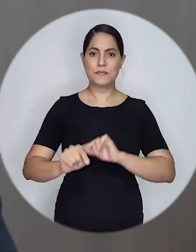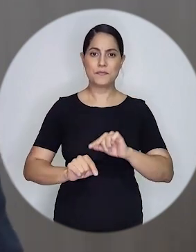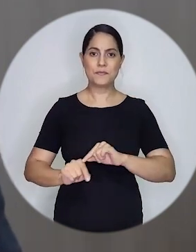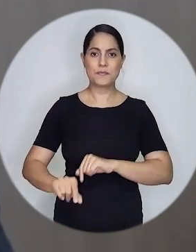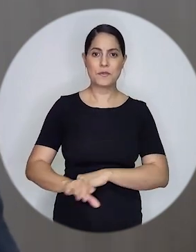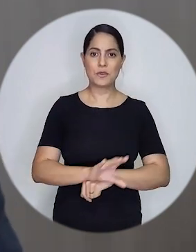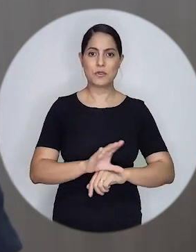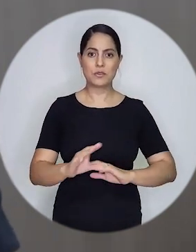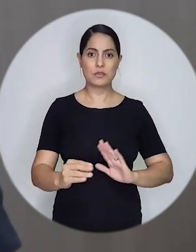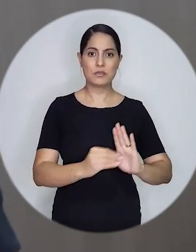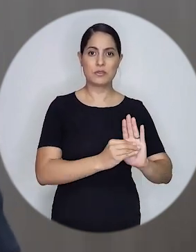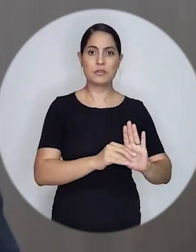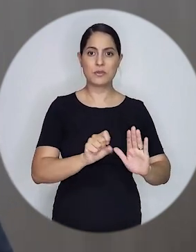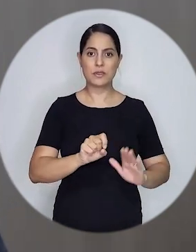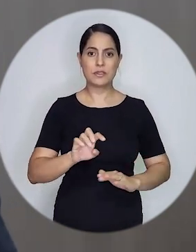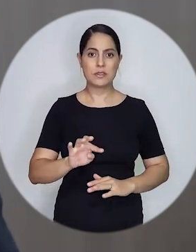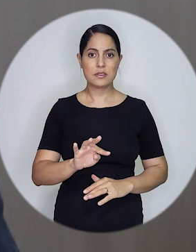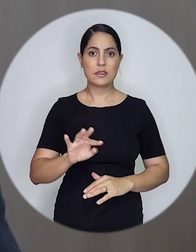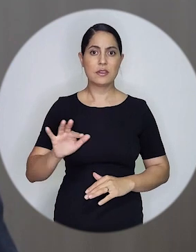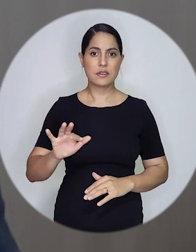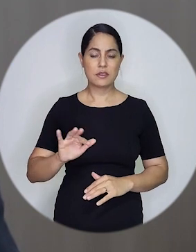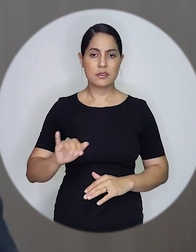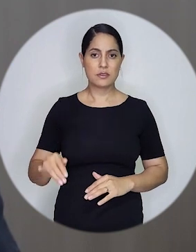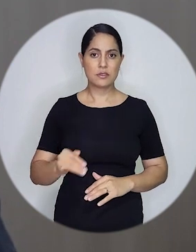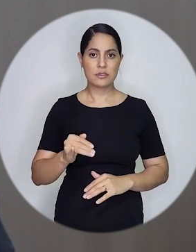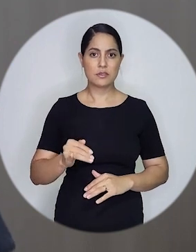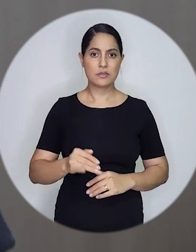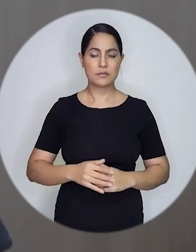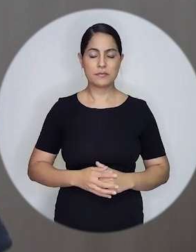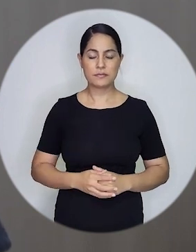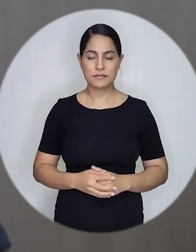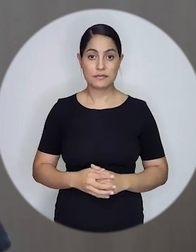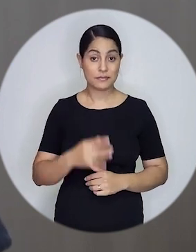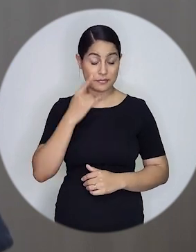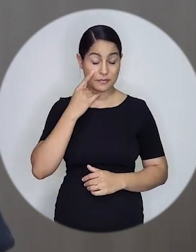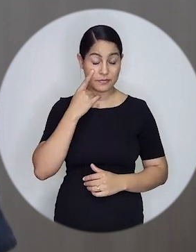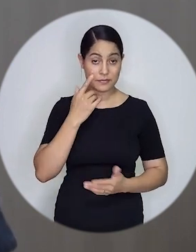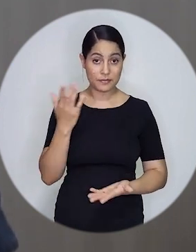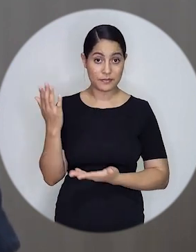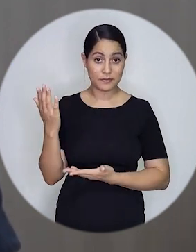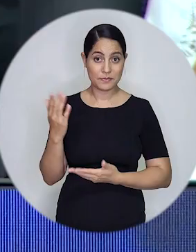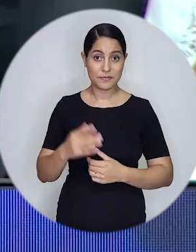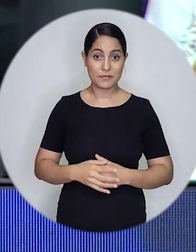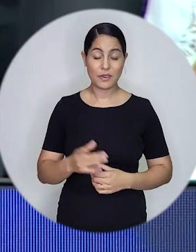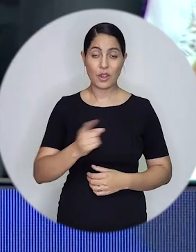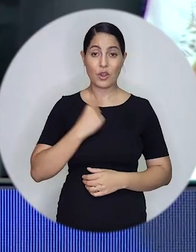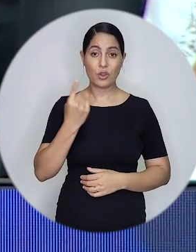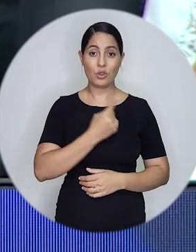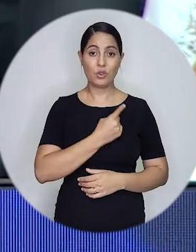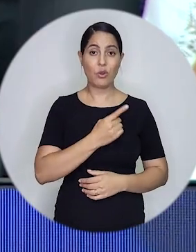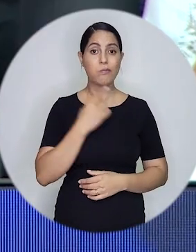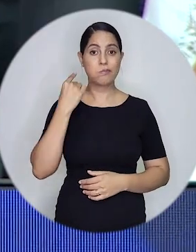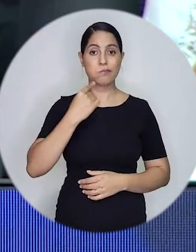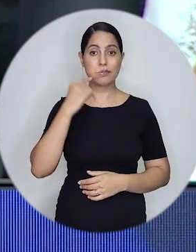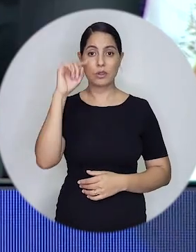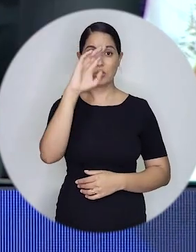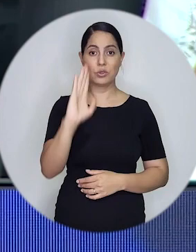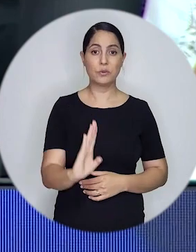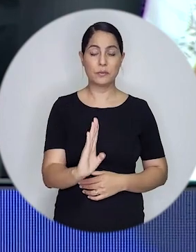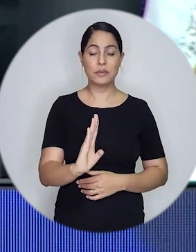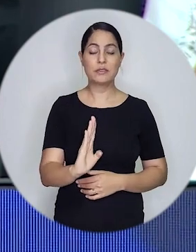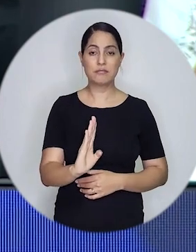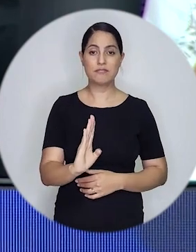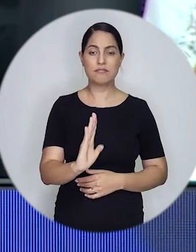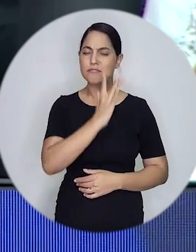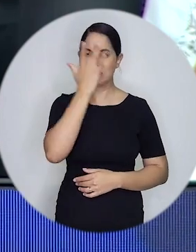os nomes da lista sextupla para a vaga destinada à advocacia no Superior Tribunal de Justiça. Rogando em nome da advocacia